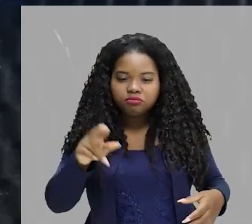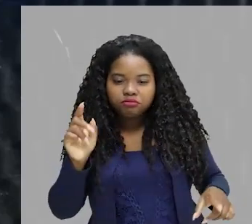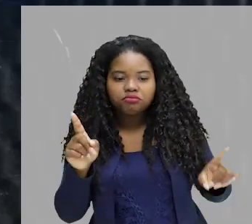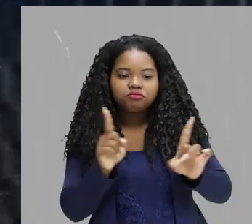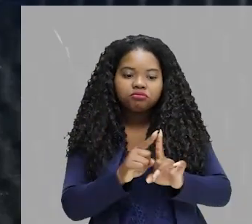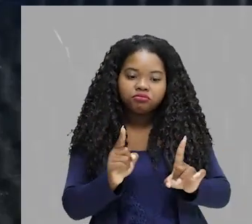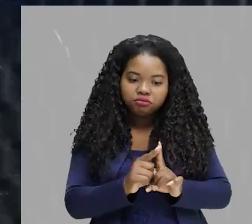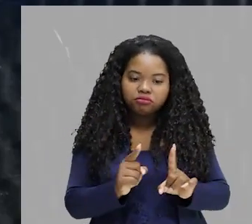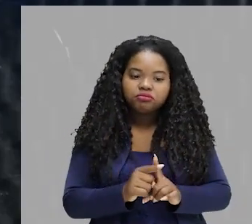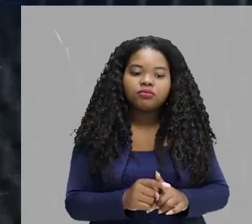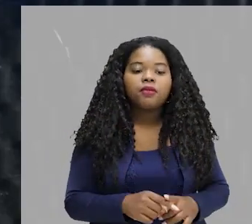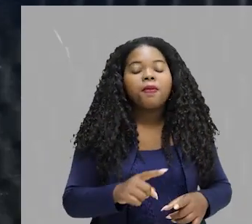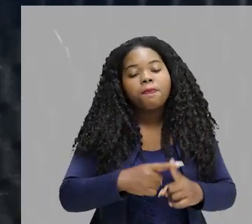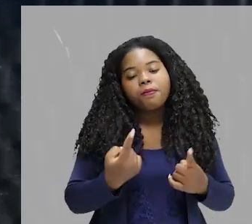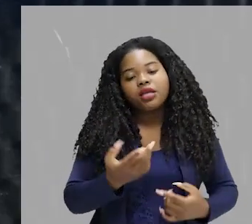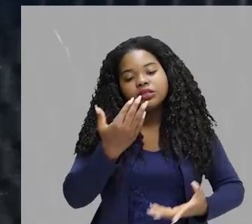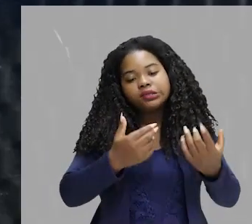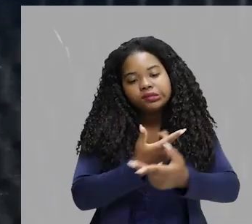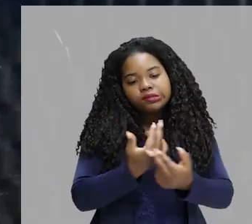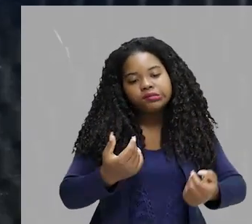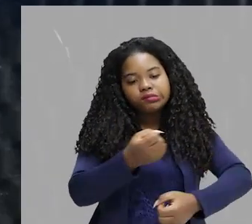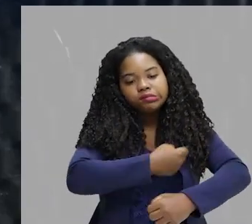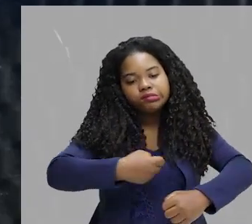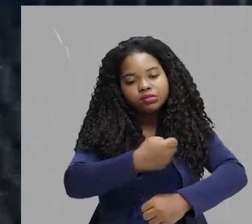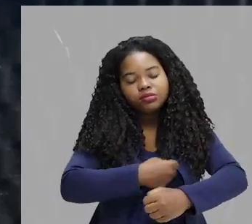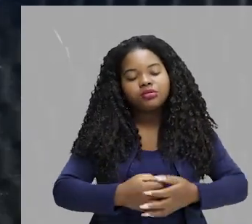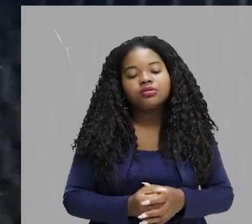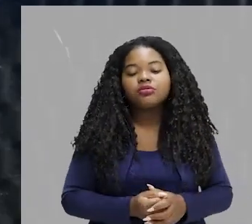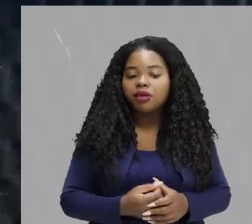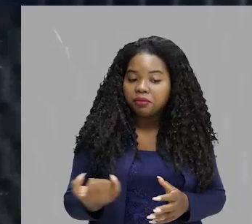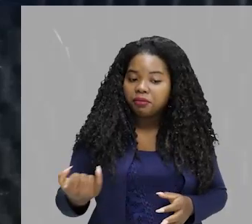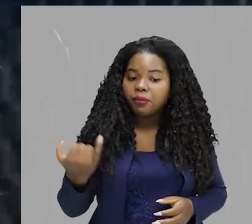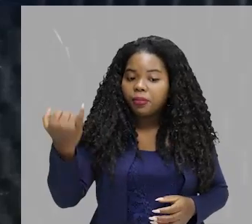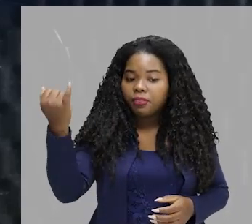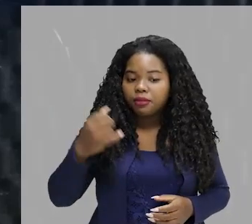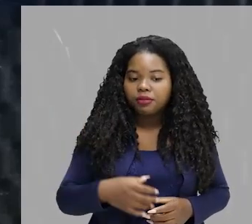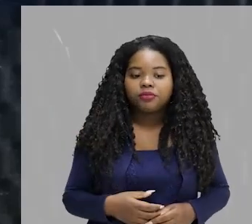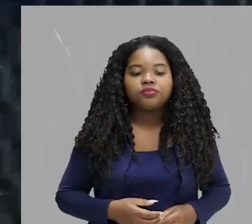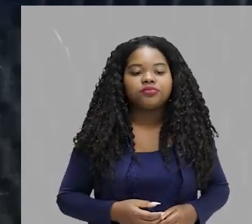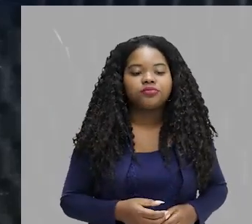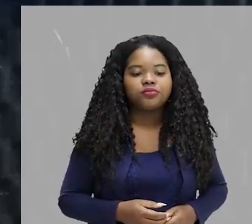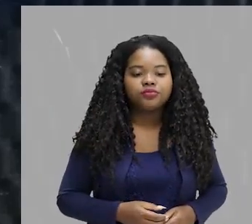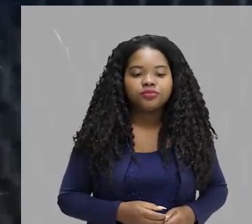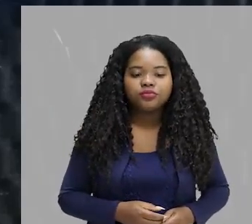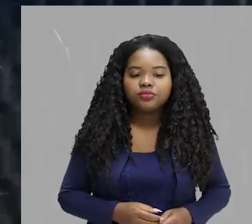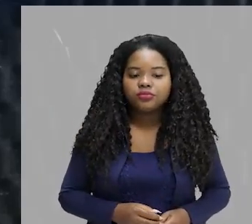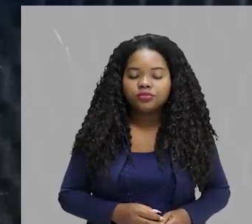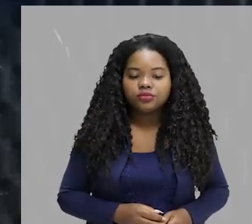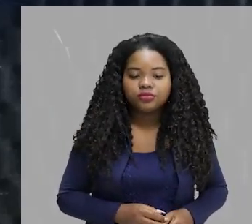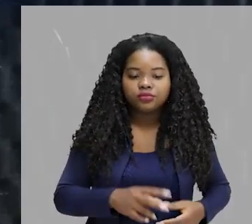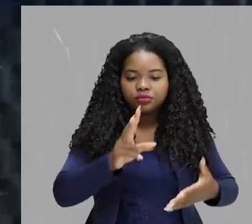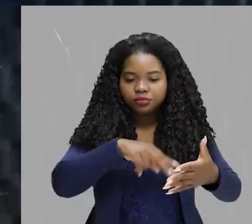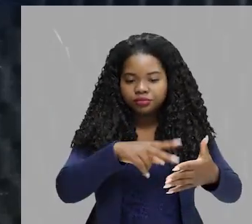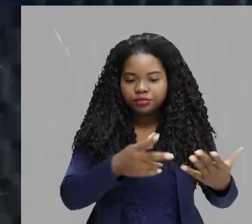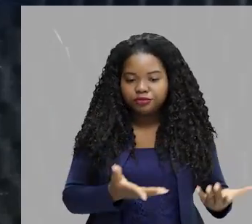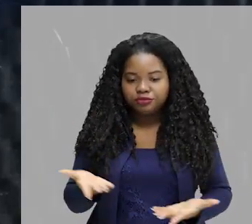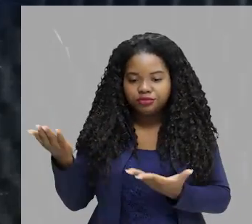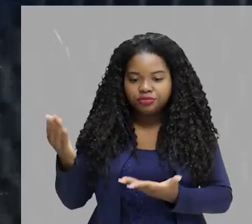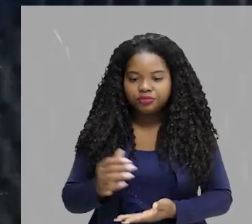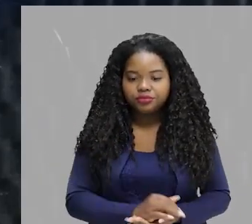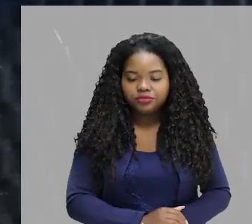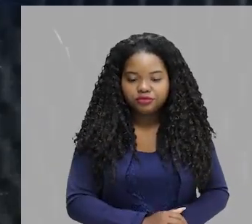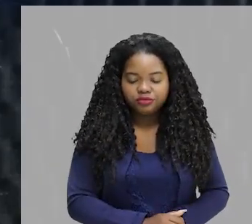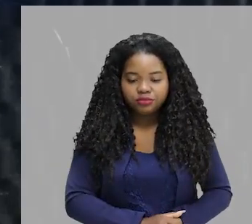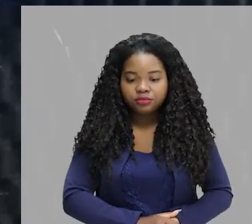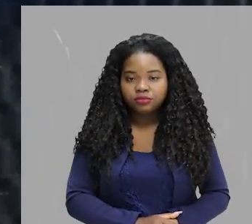são, mas a culinária sem dúvida é um elemento que é integrante dessa ideia de identidade cultural. Vamos lá. É comum